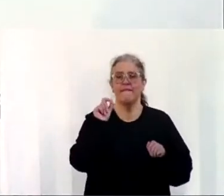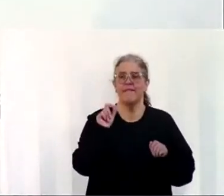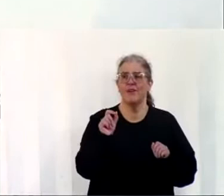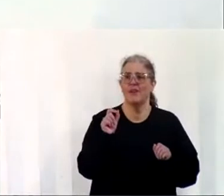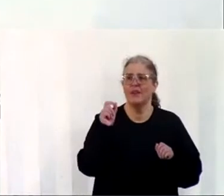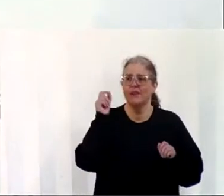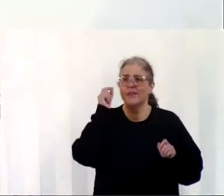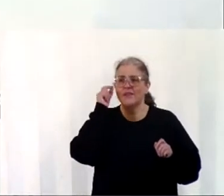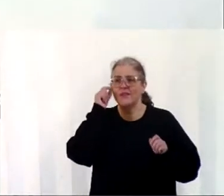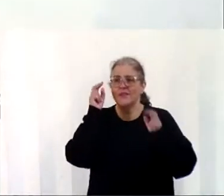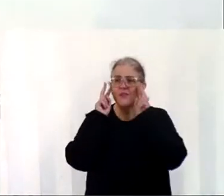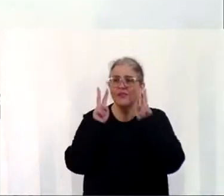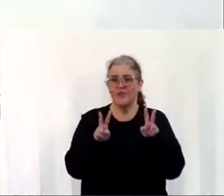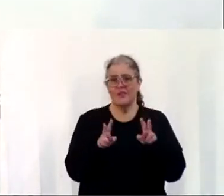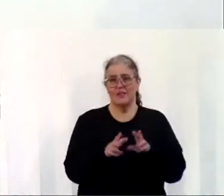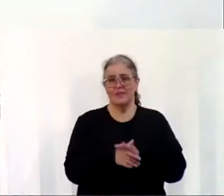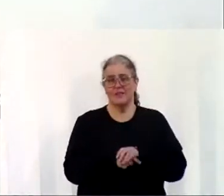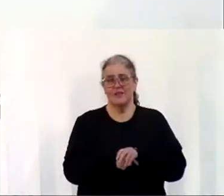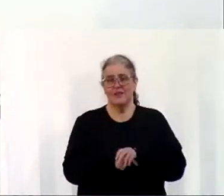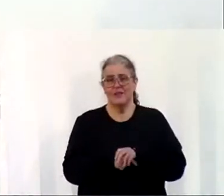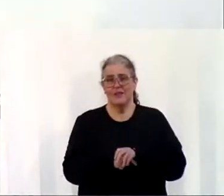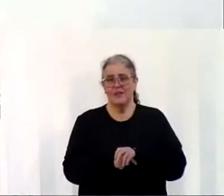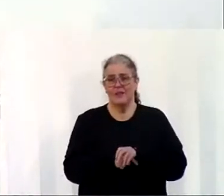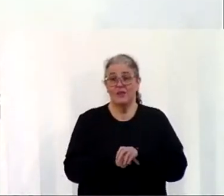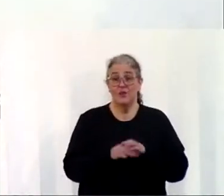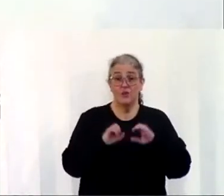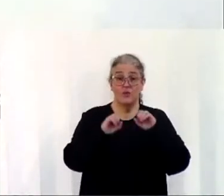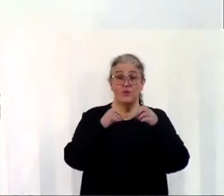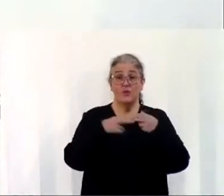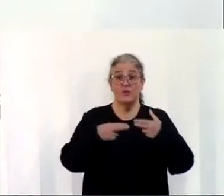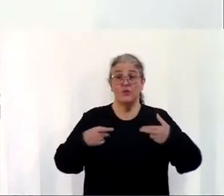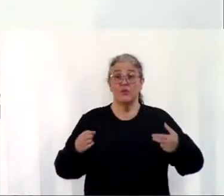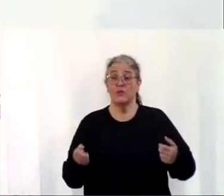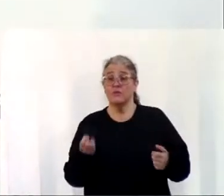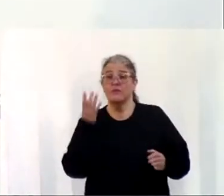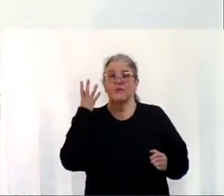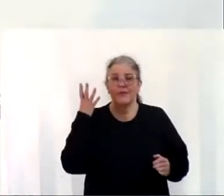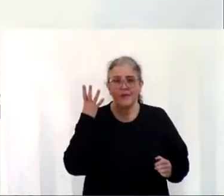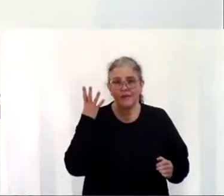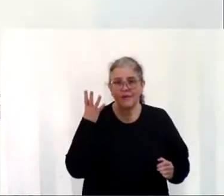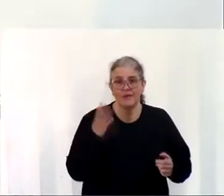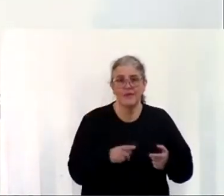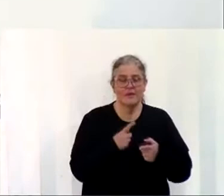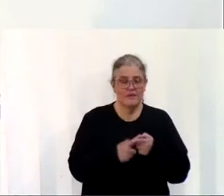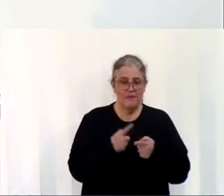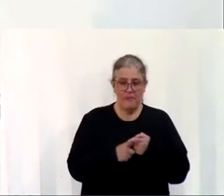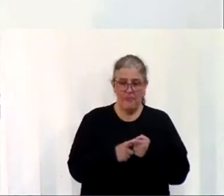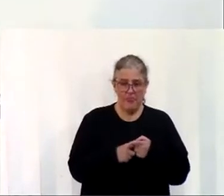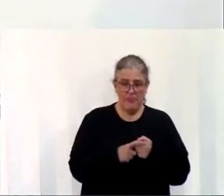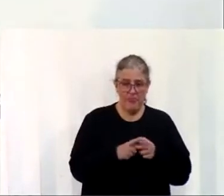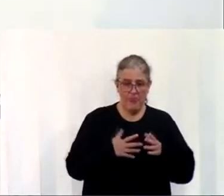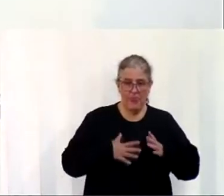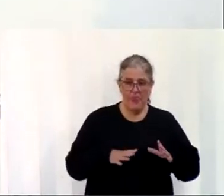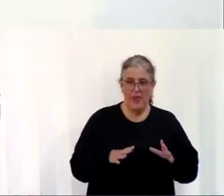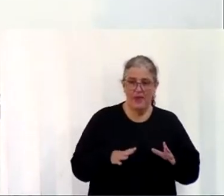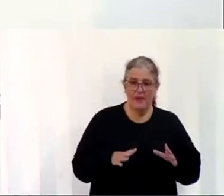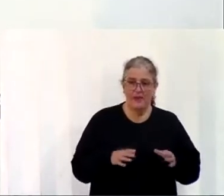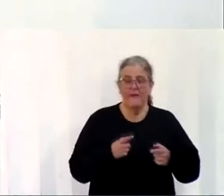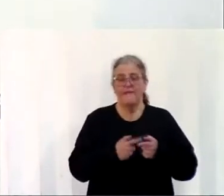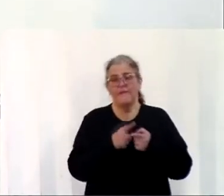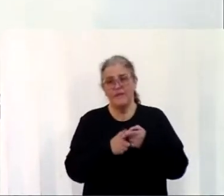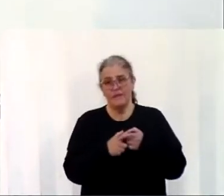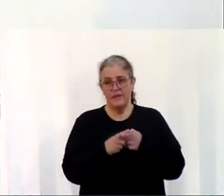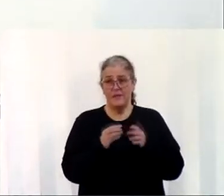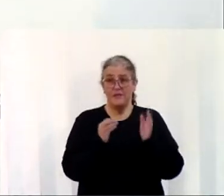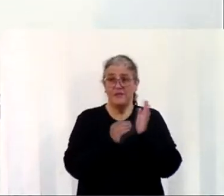vendo. Tudo aconteceu porque na independência ou no saciamento, quando